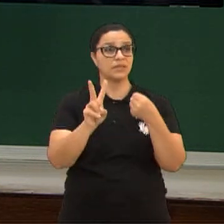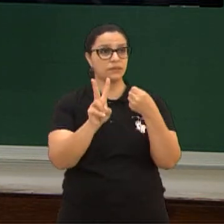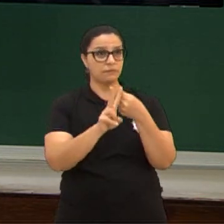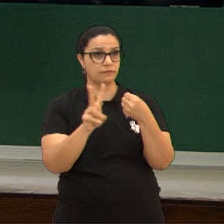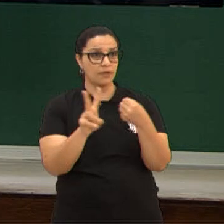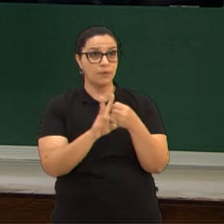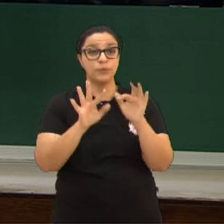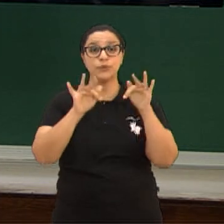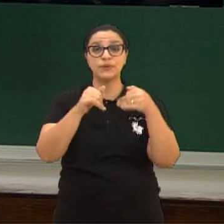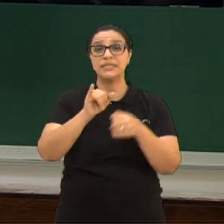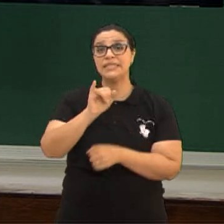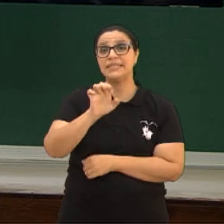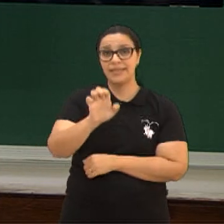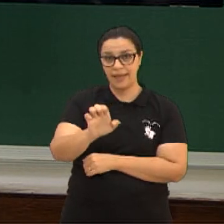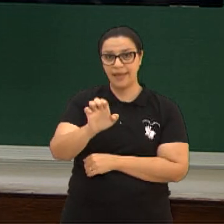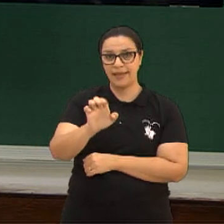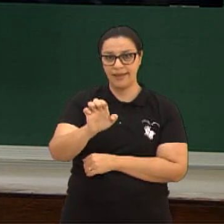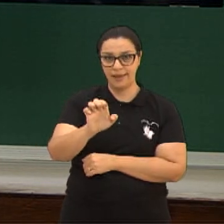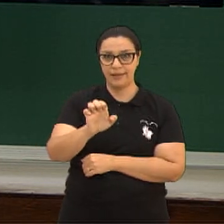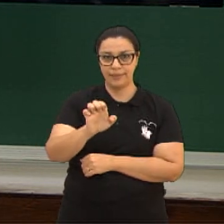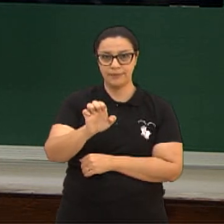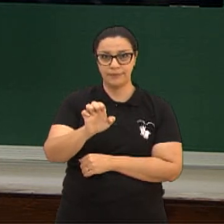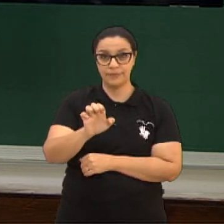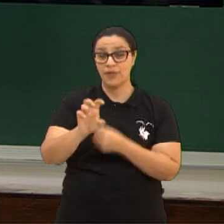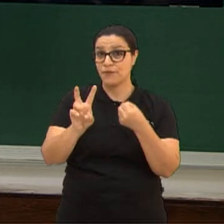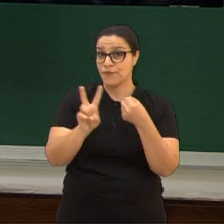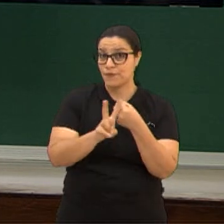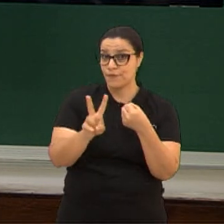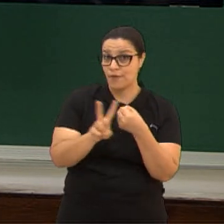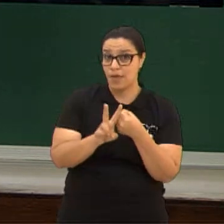verbos terminados em ie,